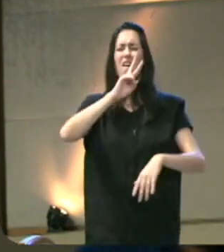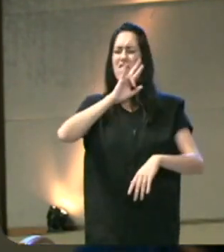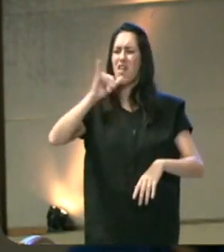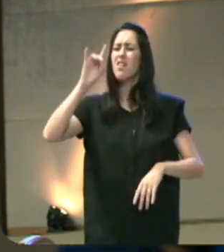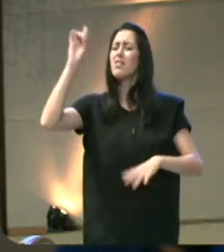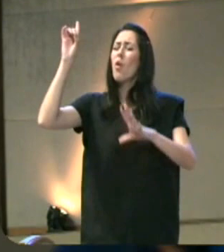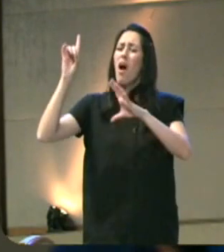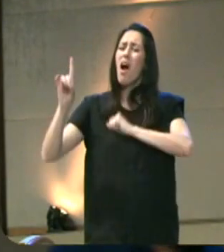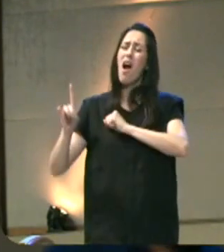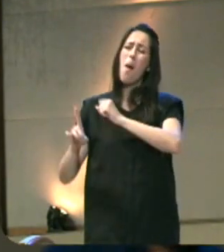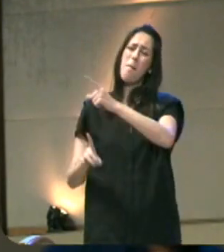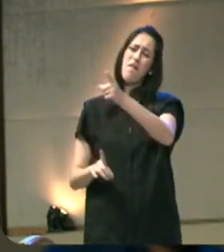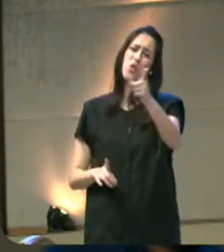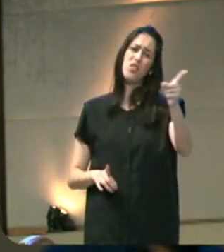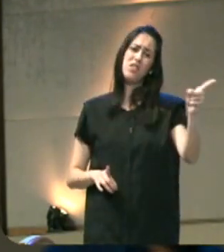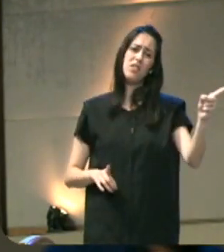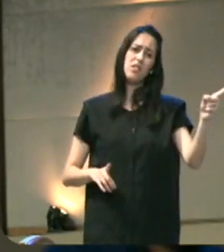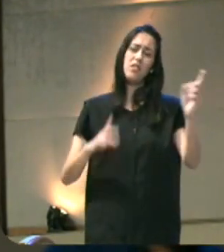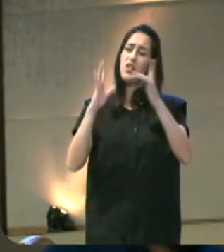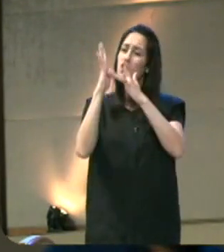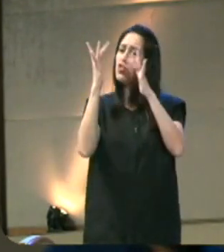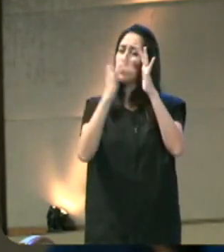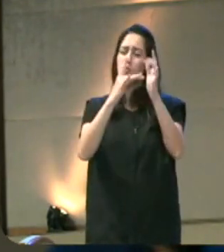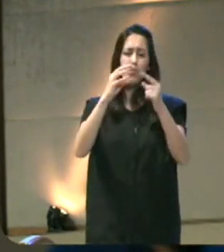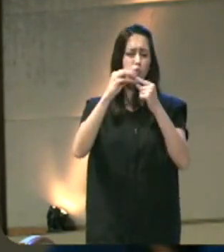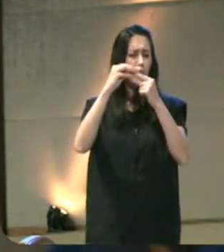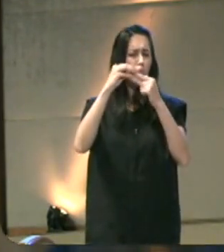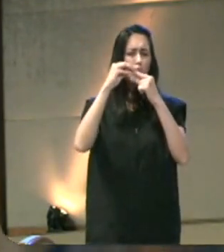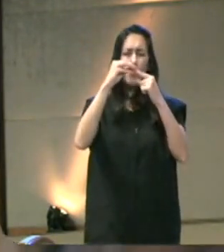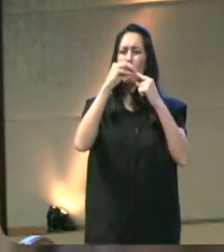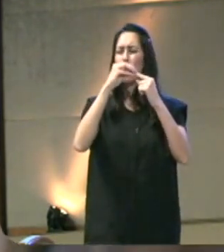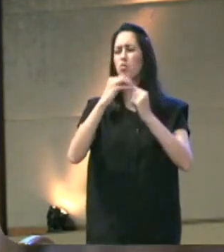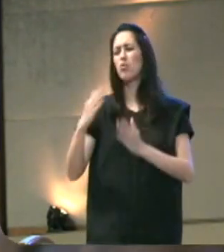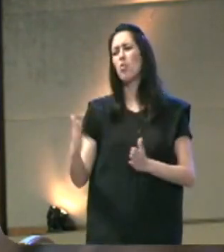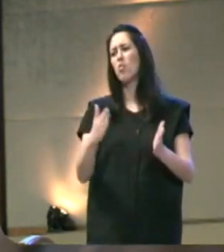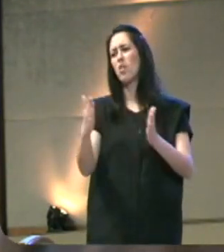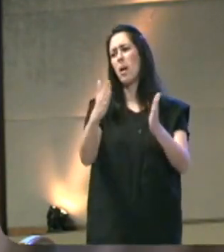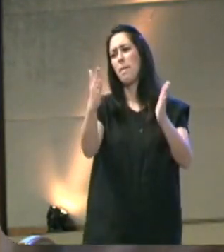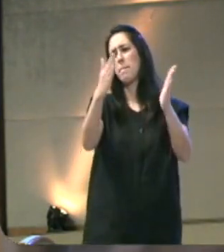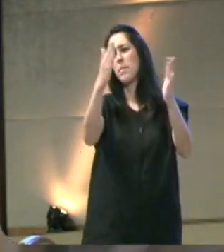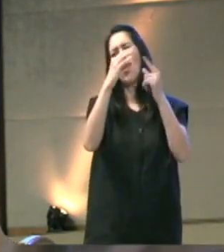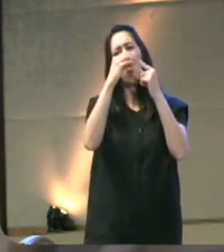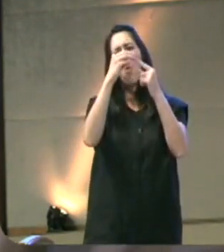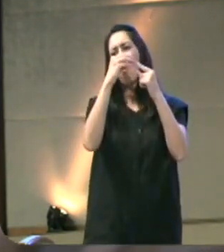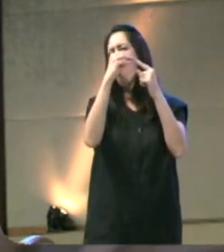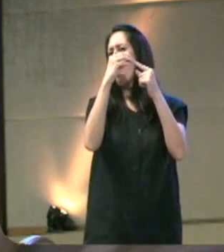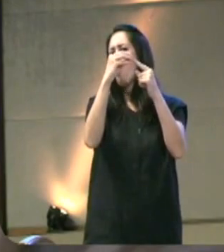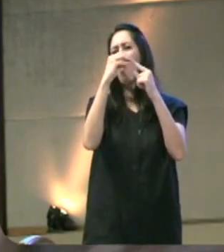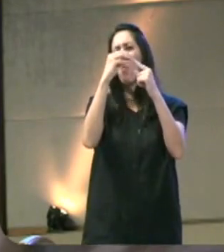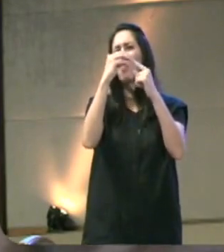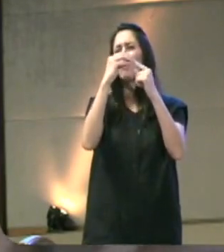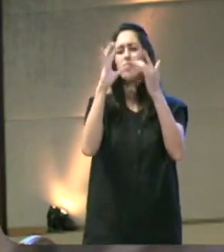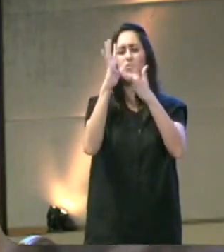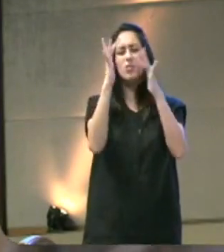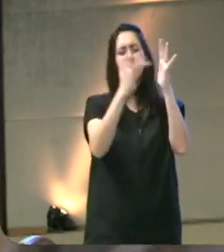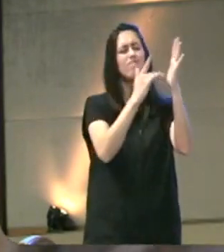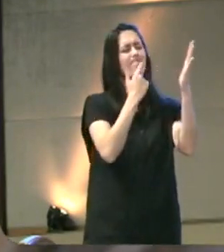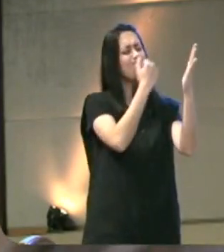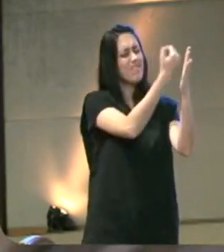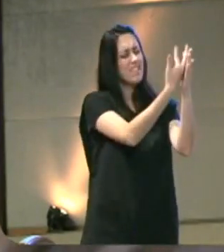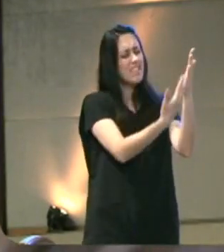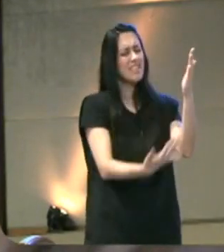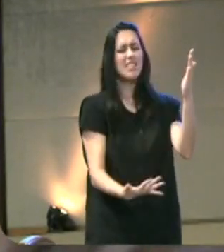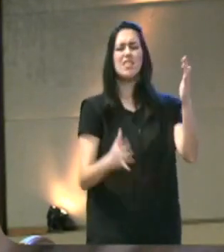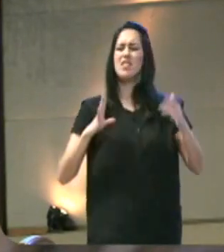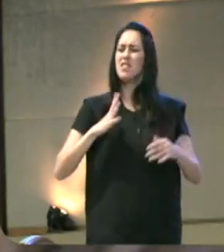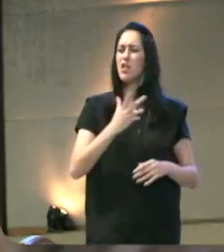ama, e porque Jesus é o único mediador entre Deus e os homens, e é o sangue dele que abriu a